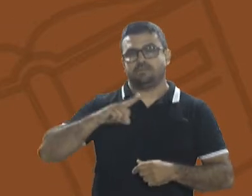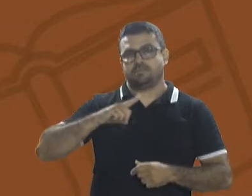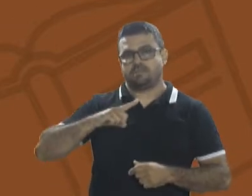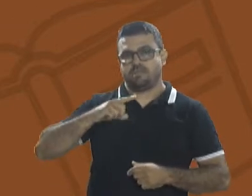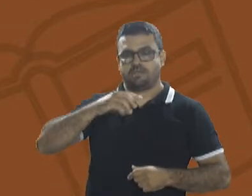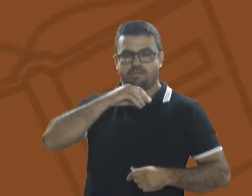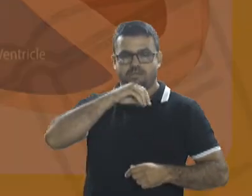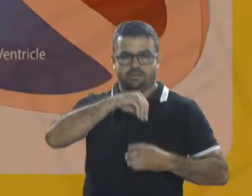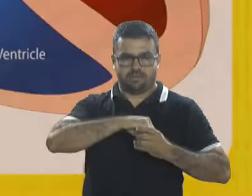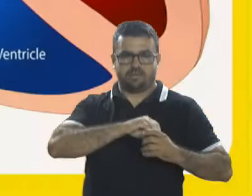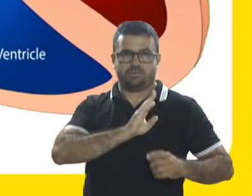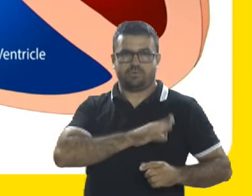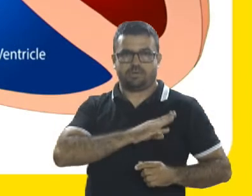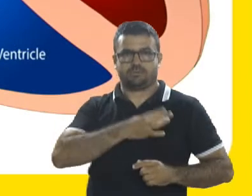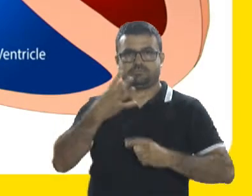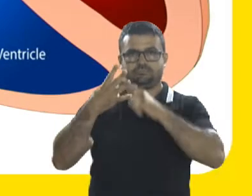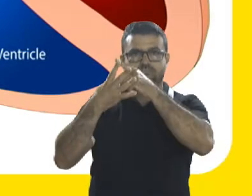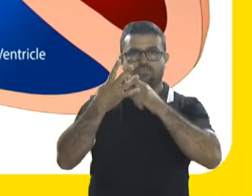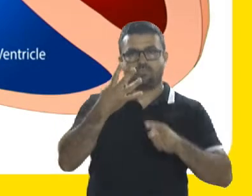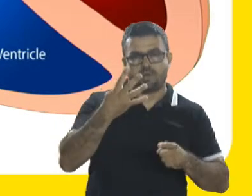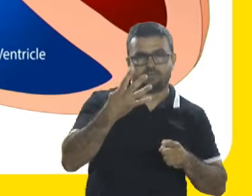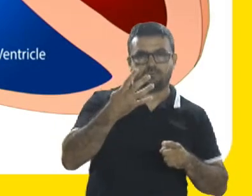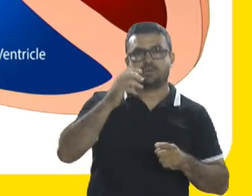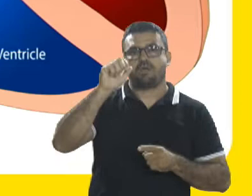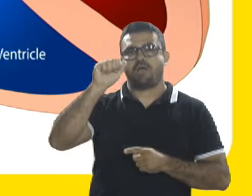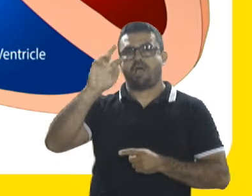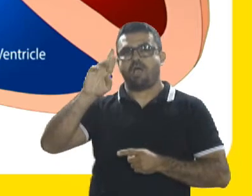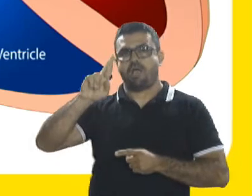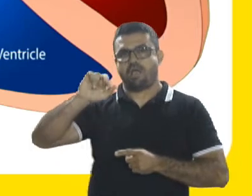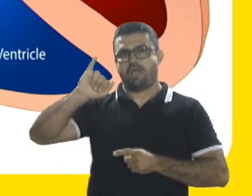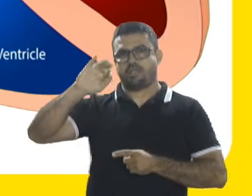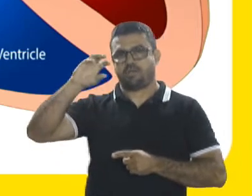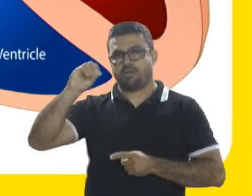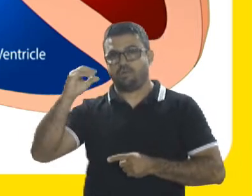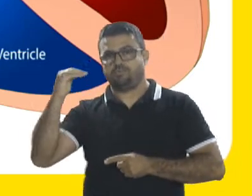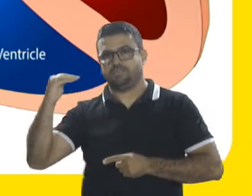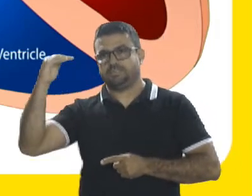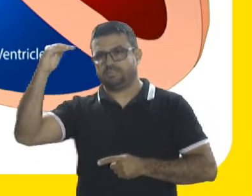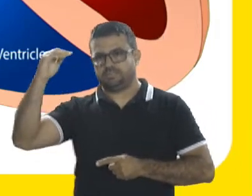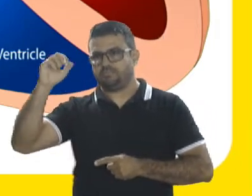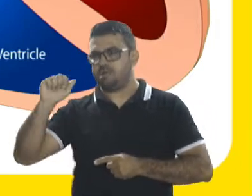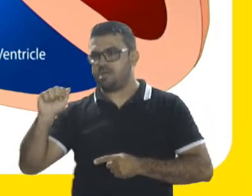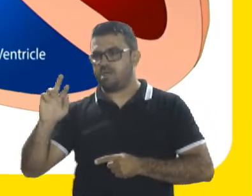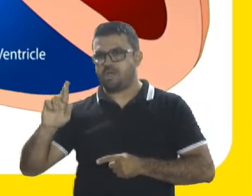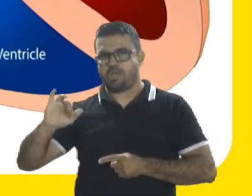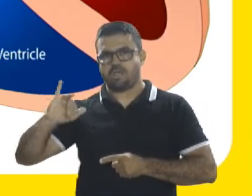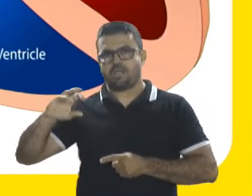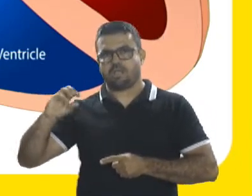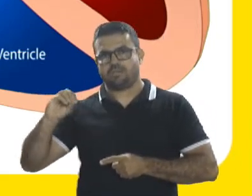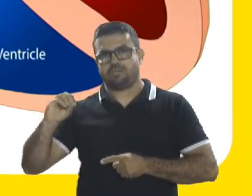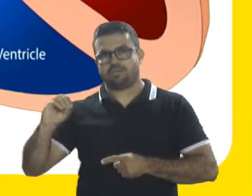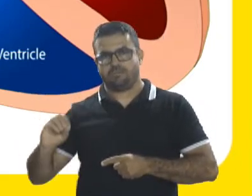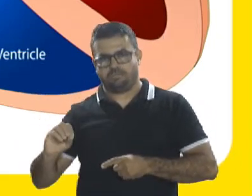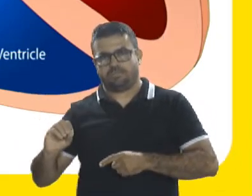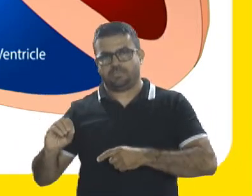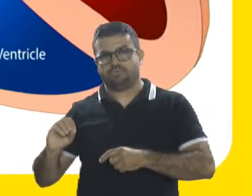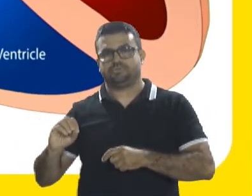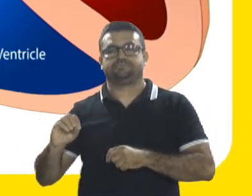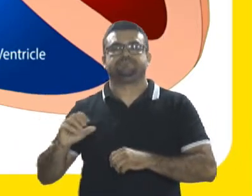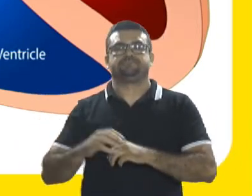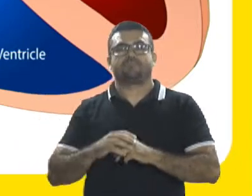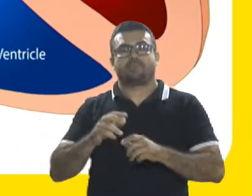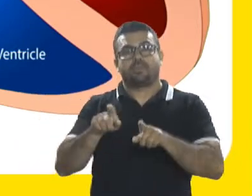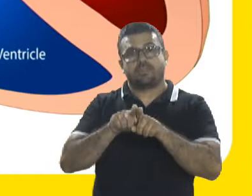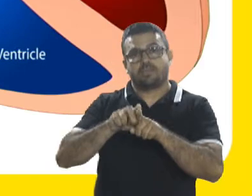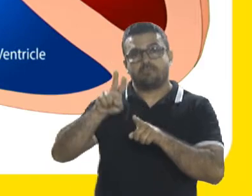eu tenho o átrio direito em cima e o átrio esquerdo também em cima do outro lado, o